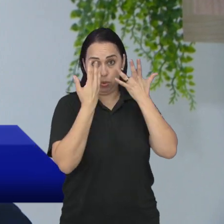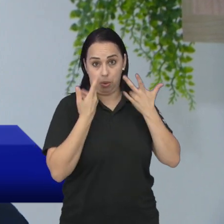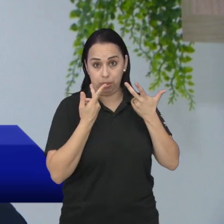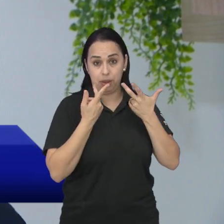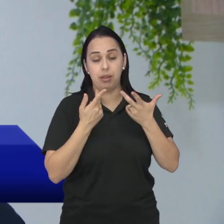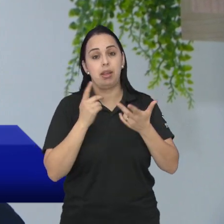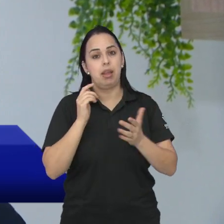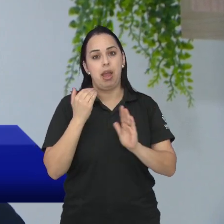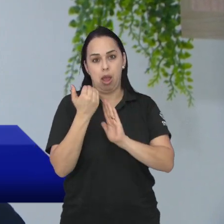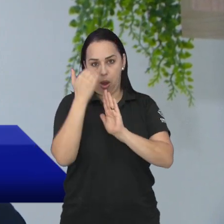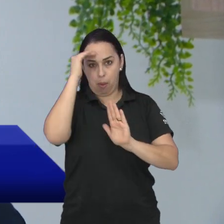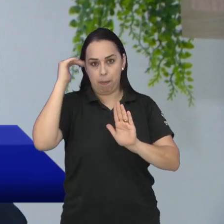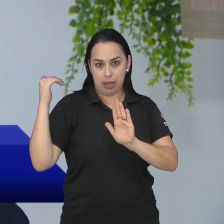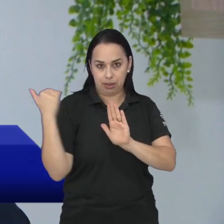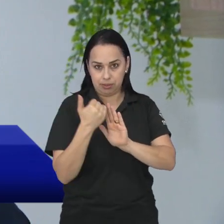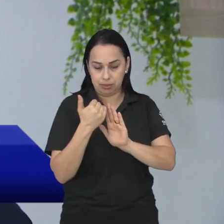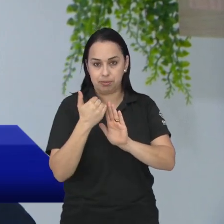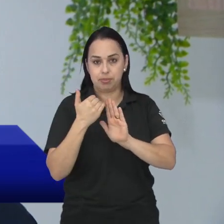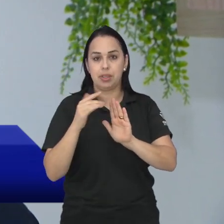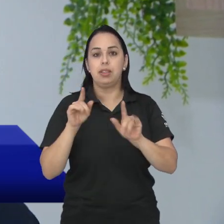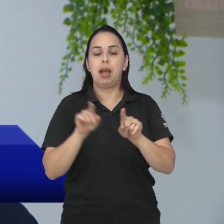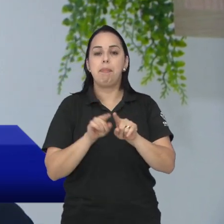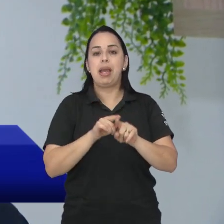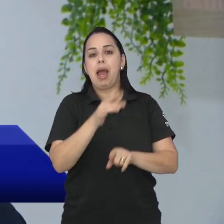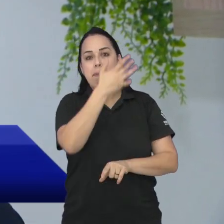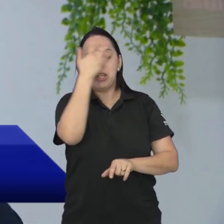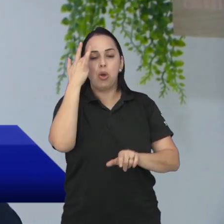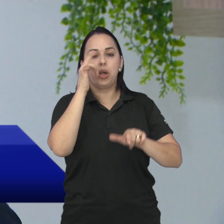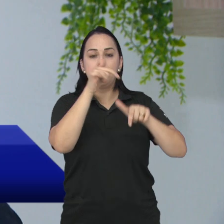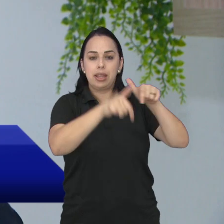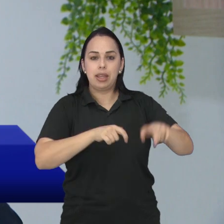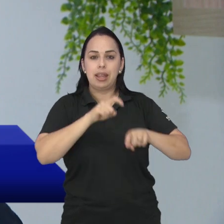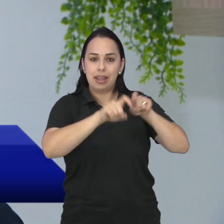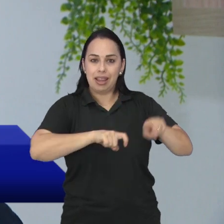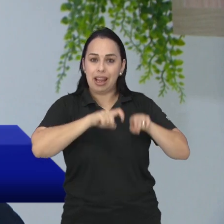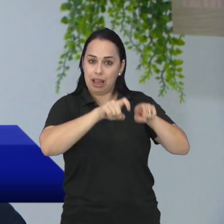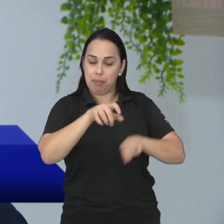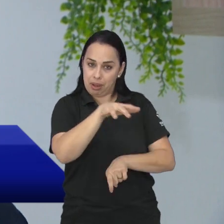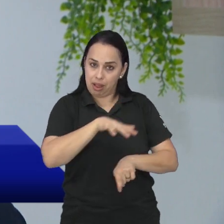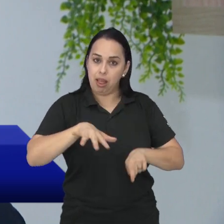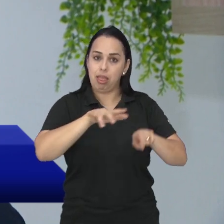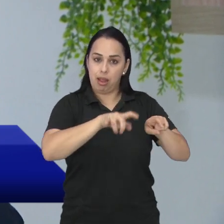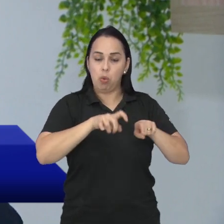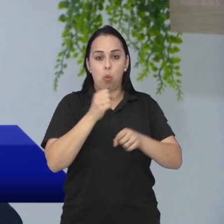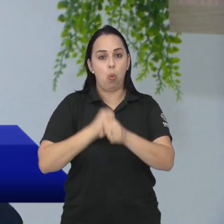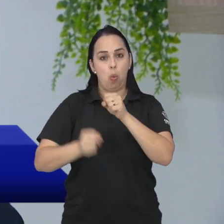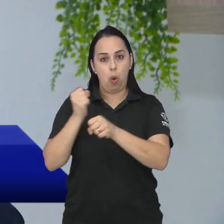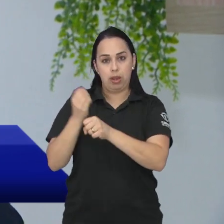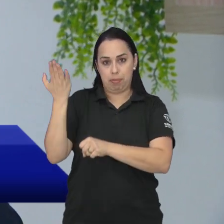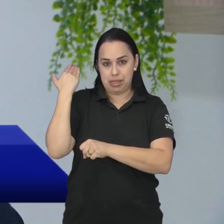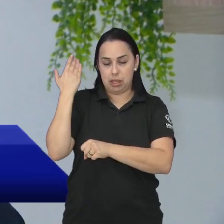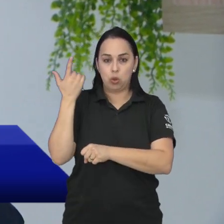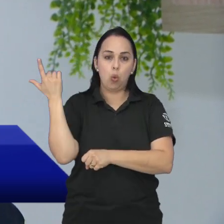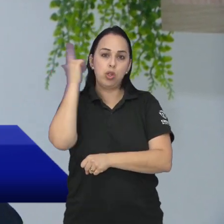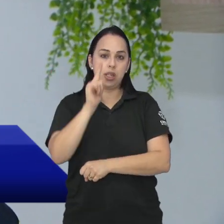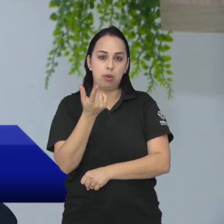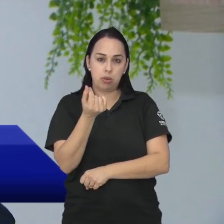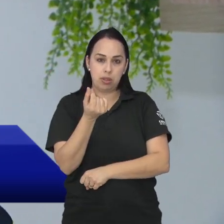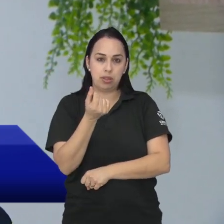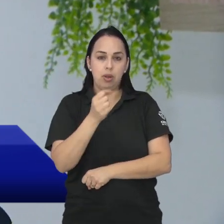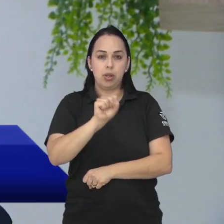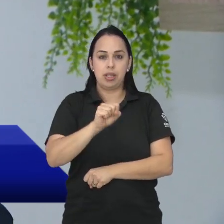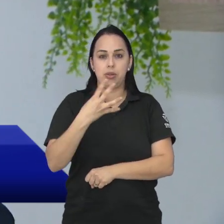Essas são as obrigatoriedades, e também tem o produtor rural, quem trabalha na atividade rural, que também ano passado faturou mais